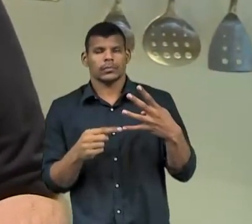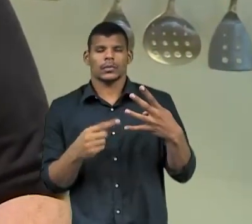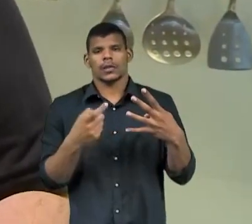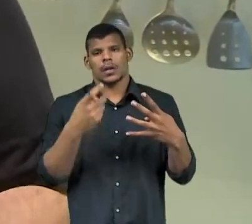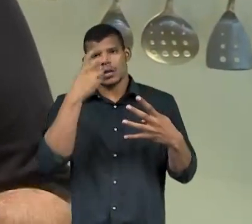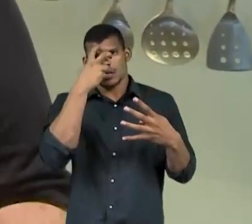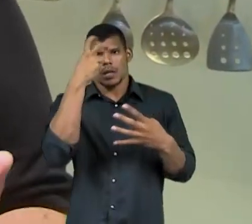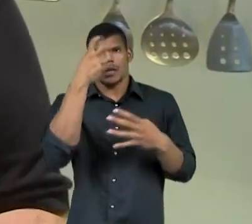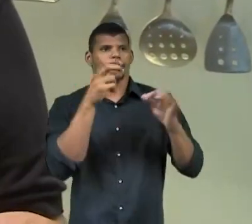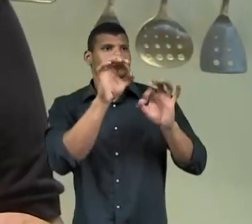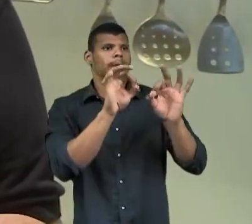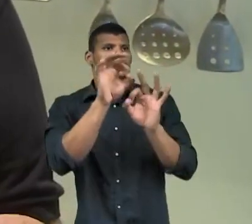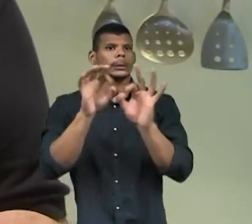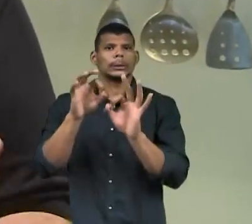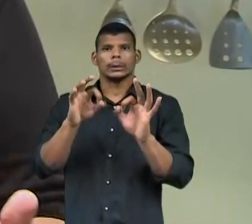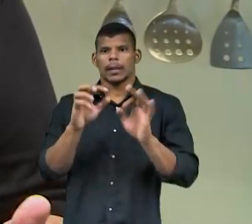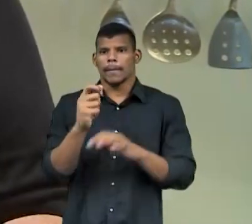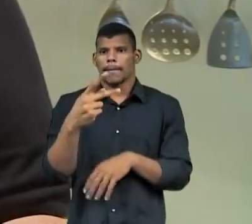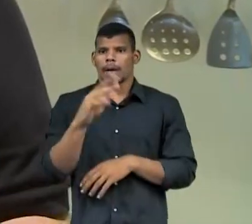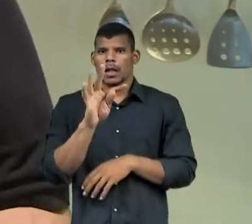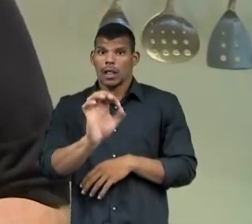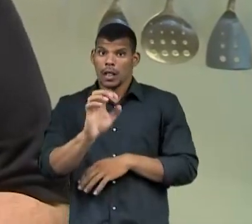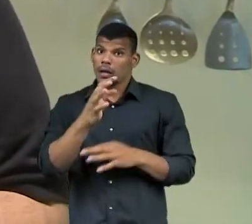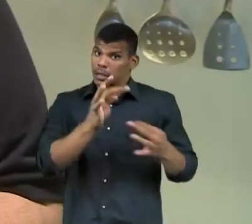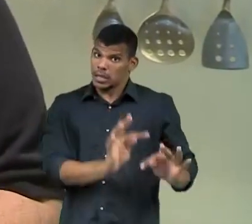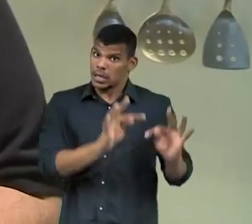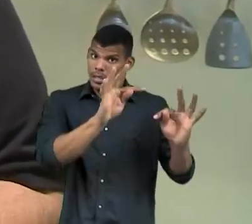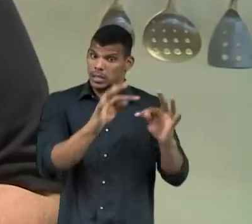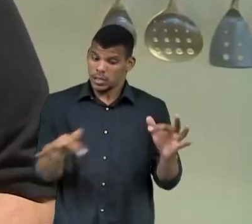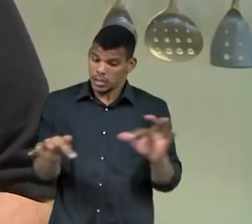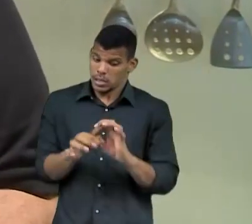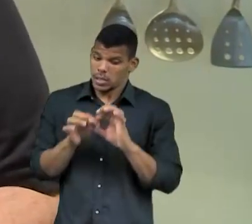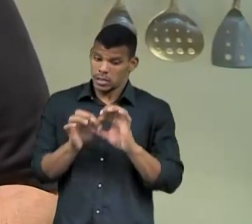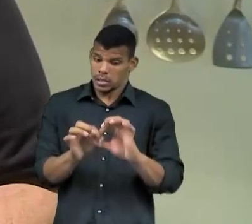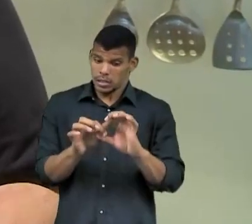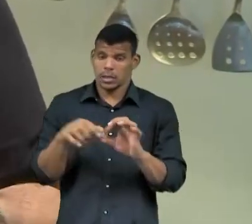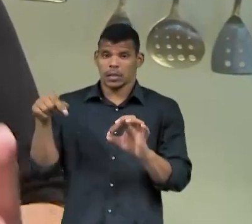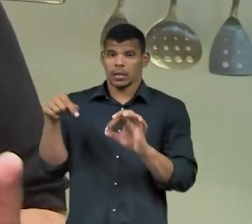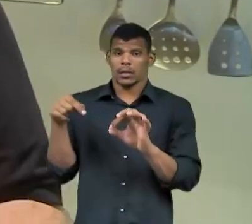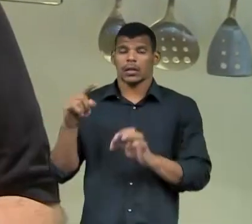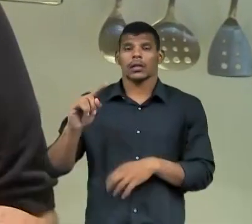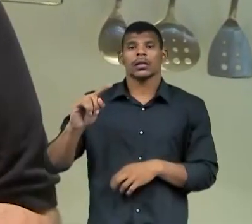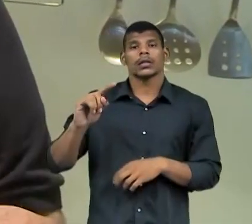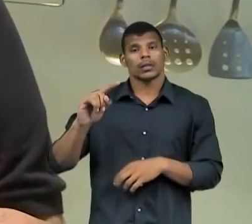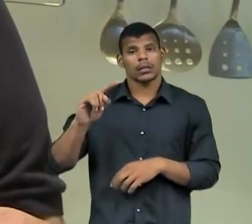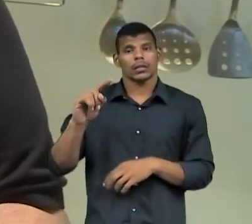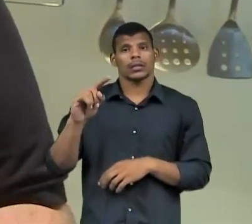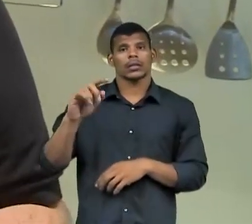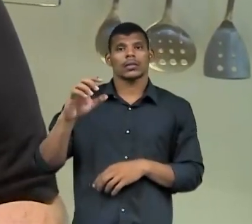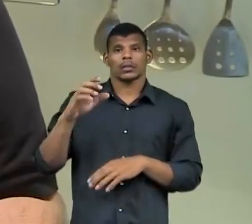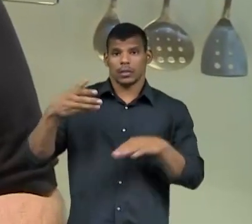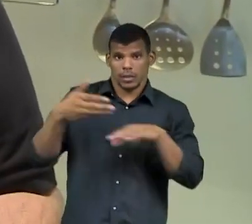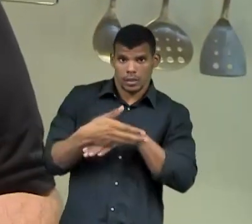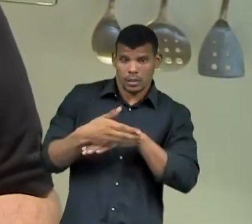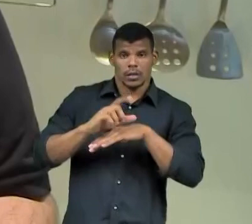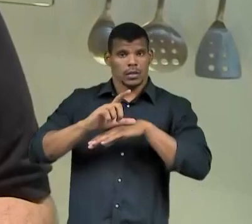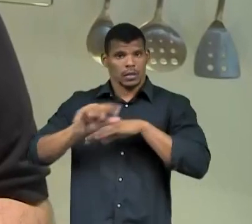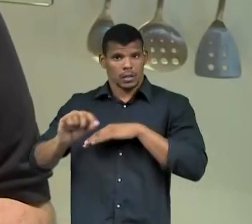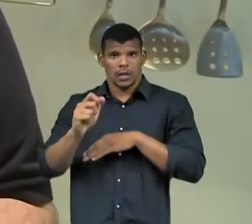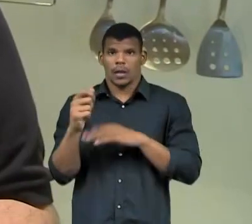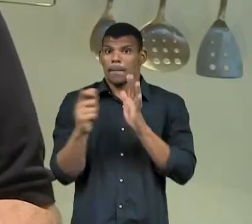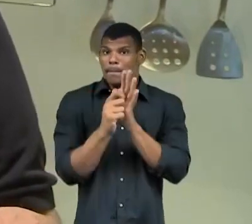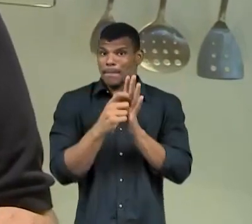apartamento. Então, essa bagagem tecnológica aliada ao processo de check-in e check-out totalmente por